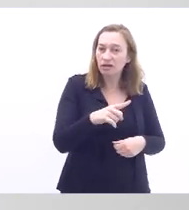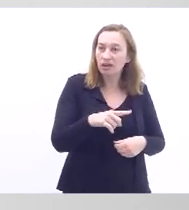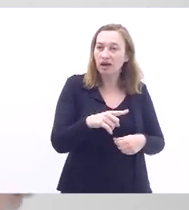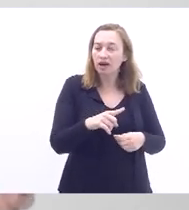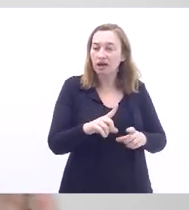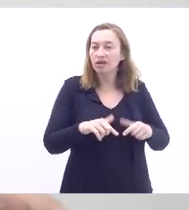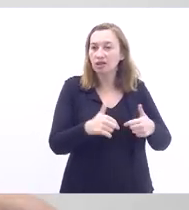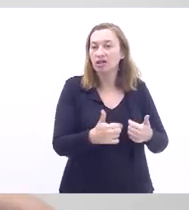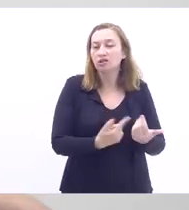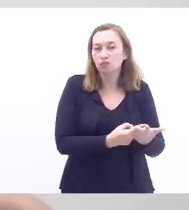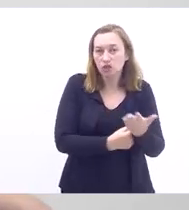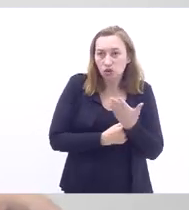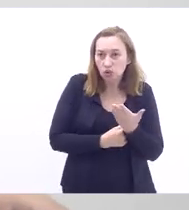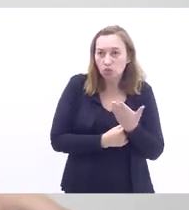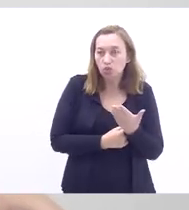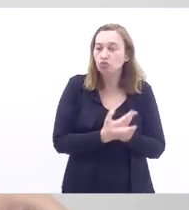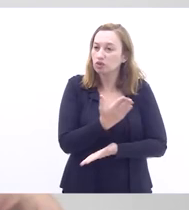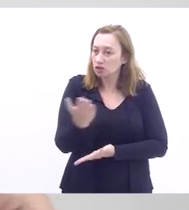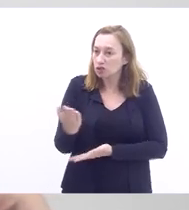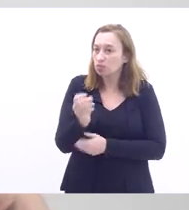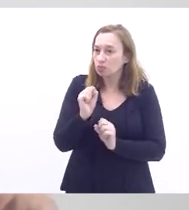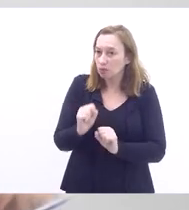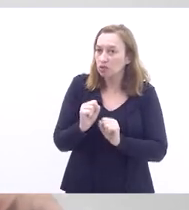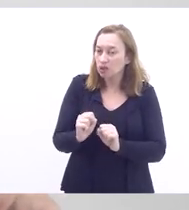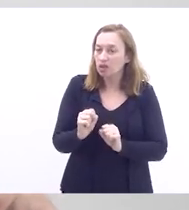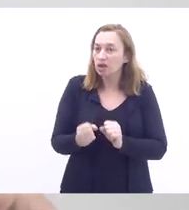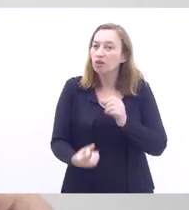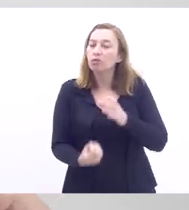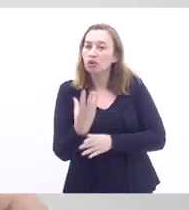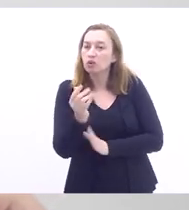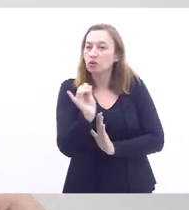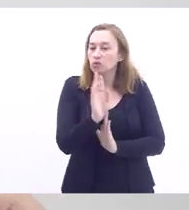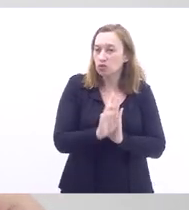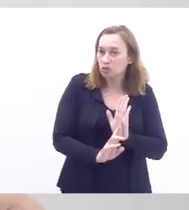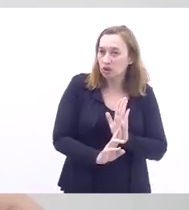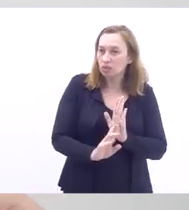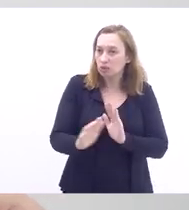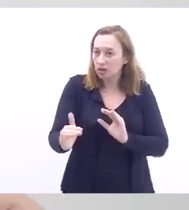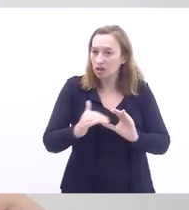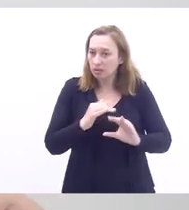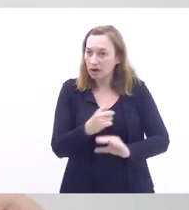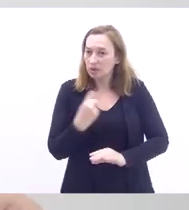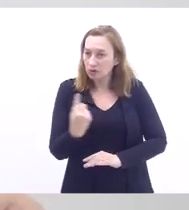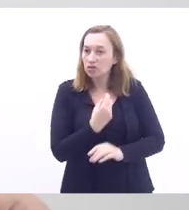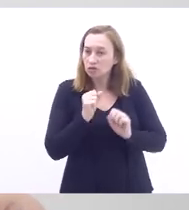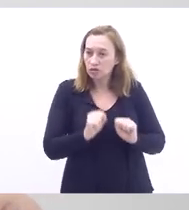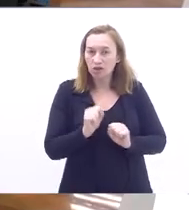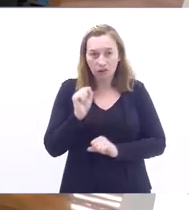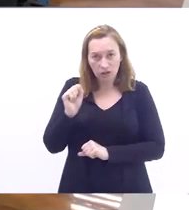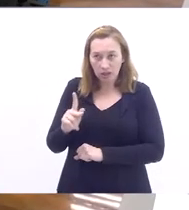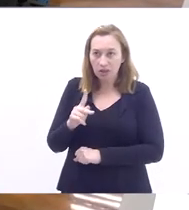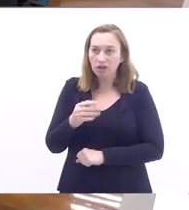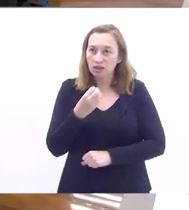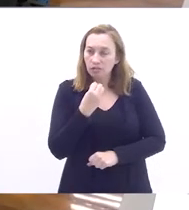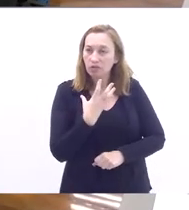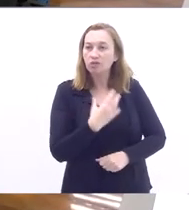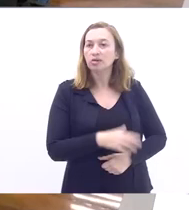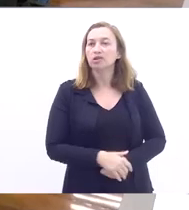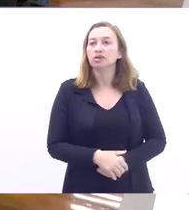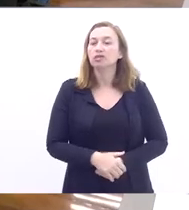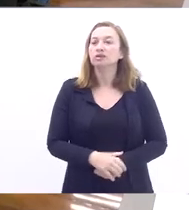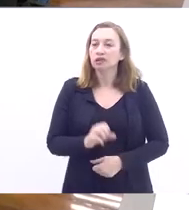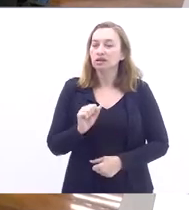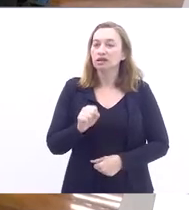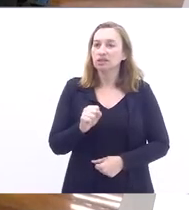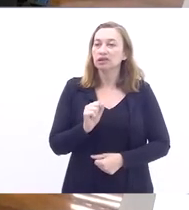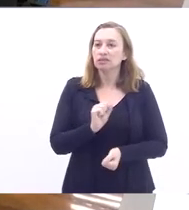então nos ajuda muito se vocês puderem produzir esse relatório nos encaminhar assim que possível tá bom é o beleza sei que a gente